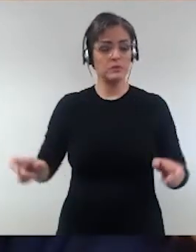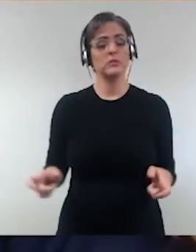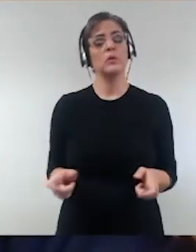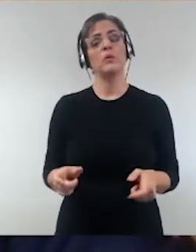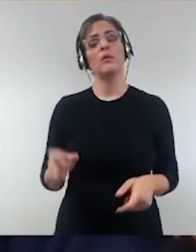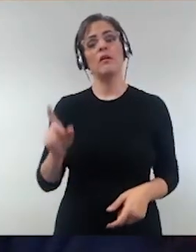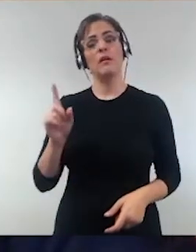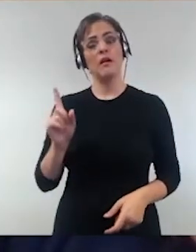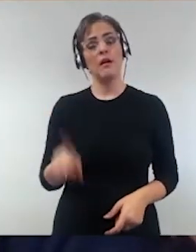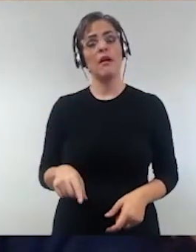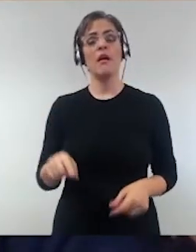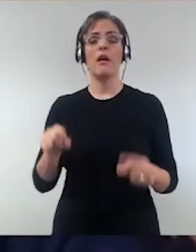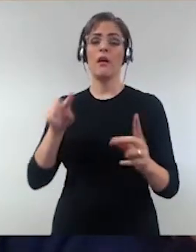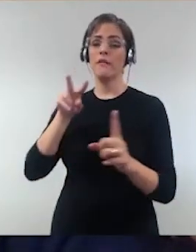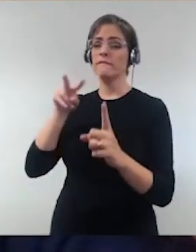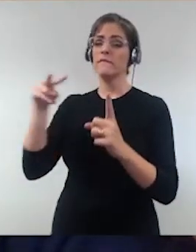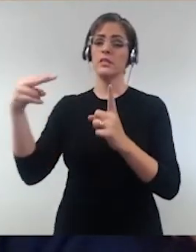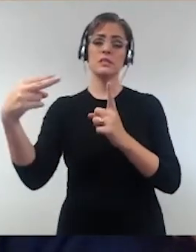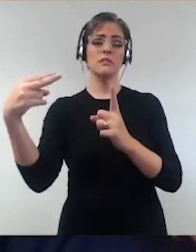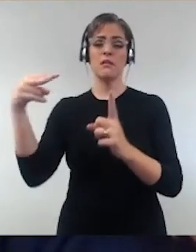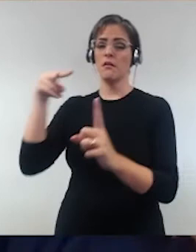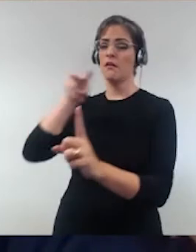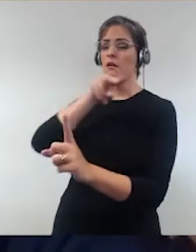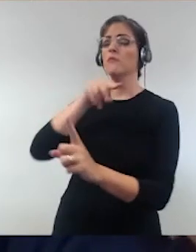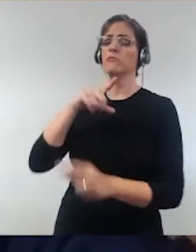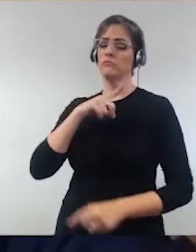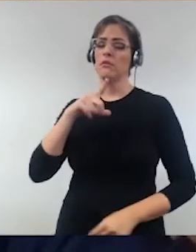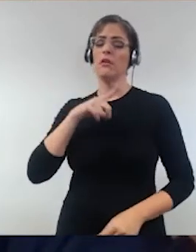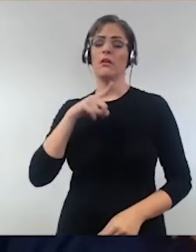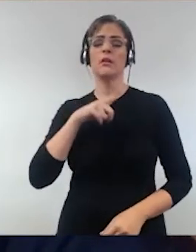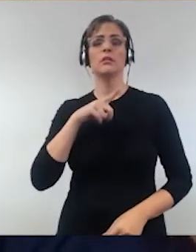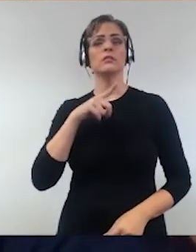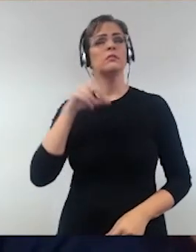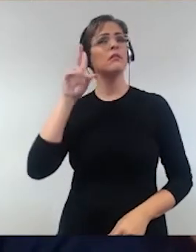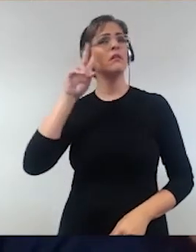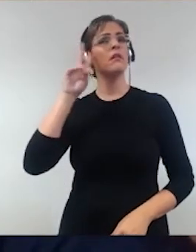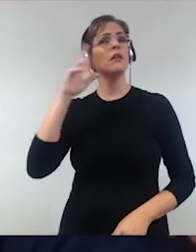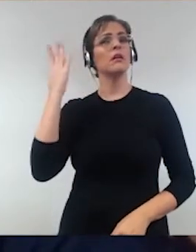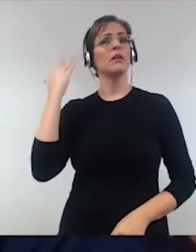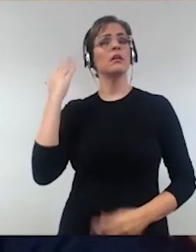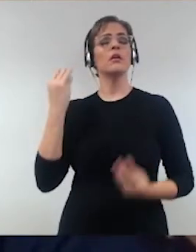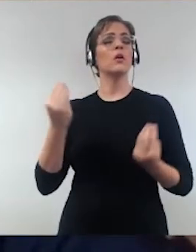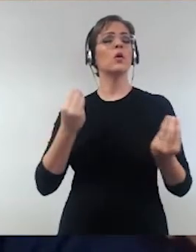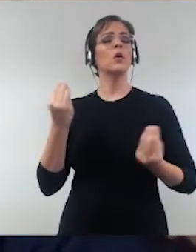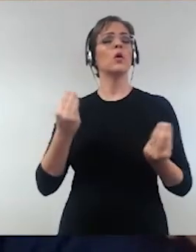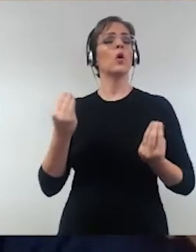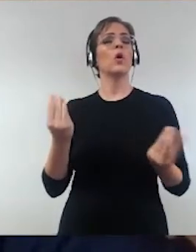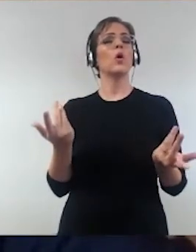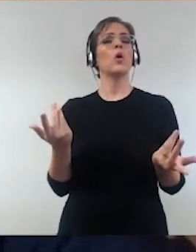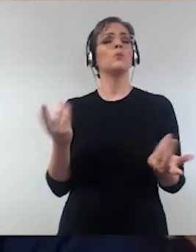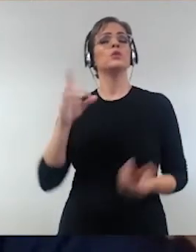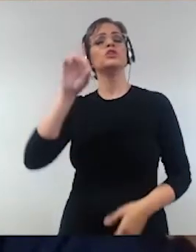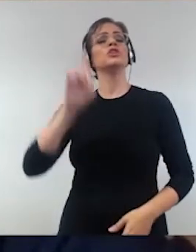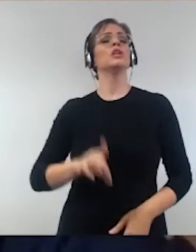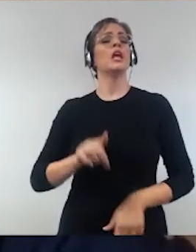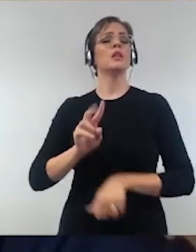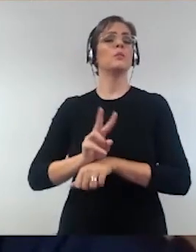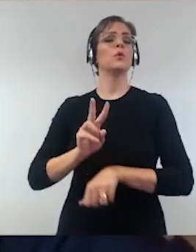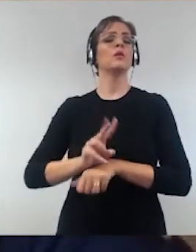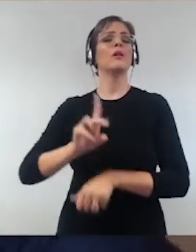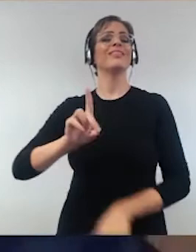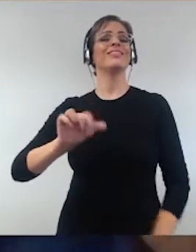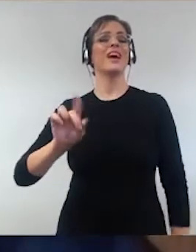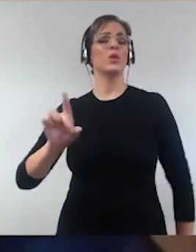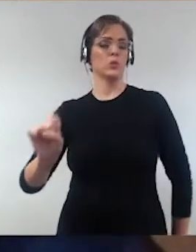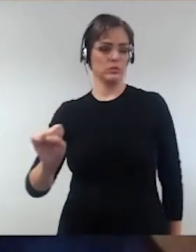um determinado prisma da velha história já conhecida do desenvolvimento da noção e do direito à proteção de dados, do